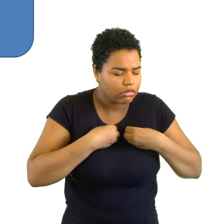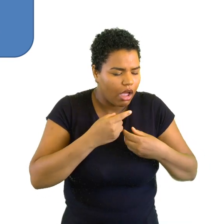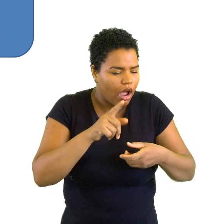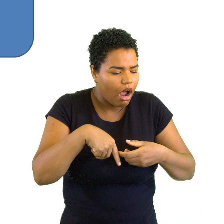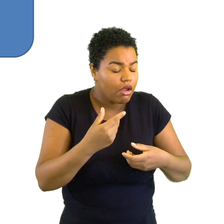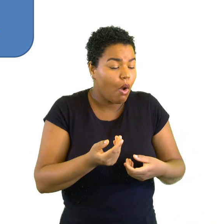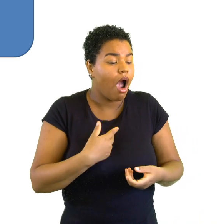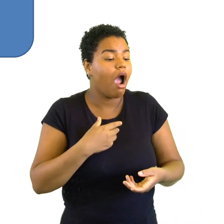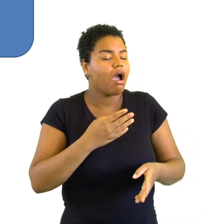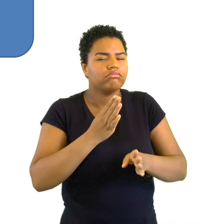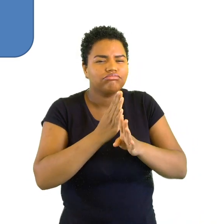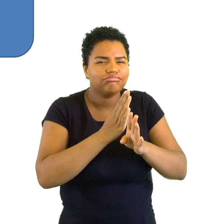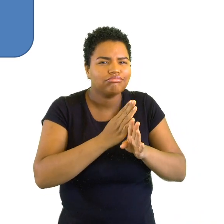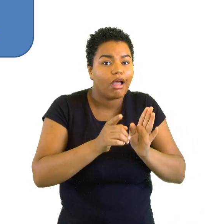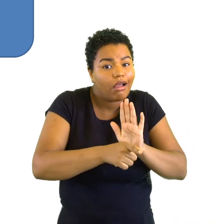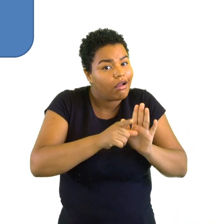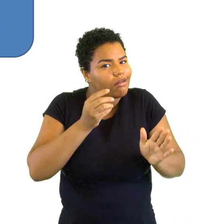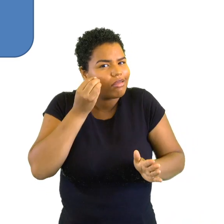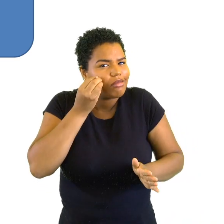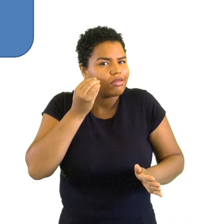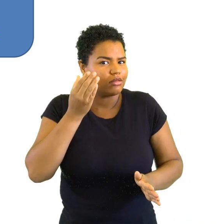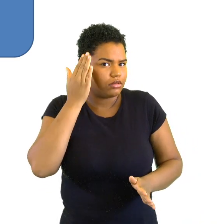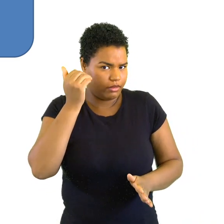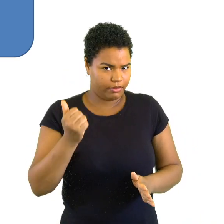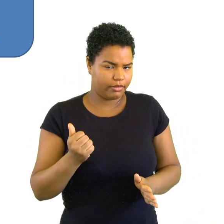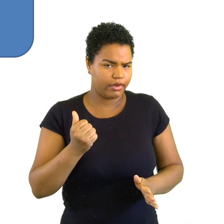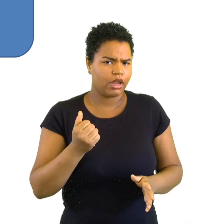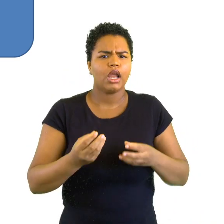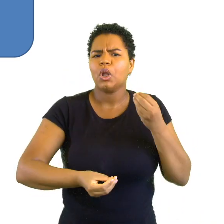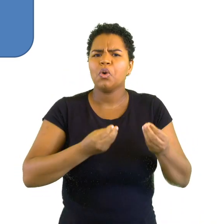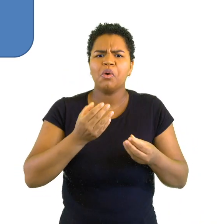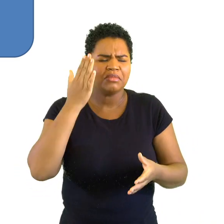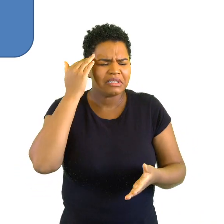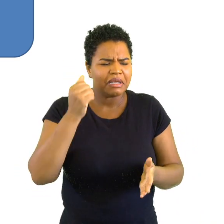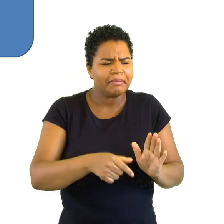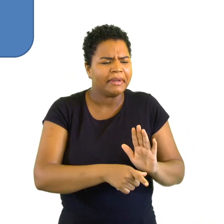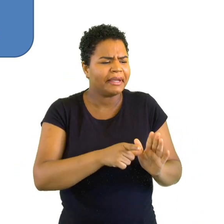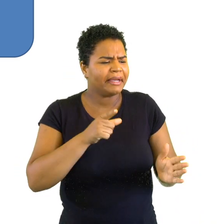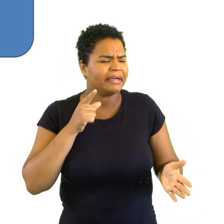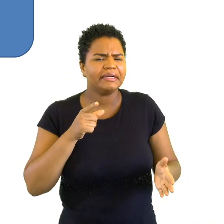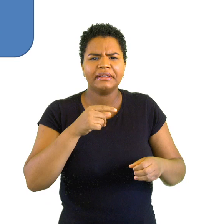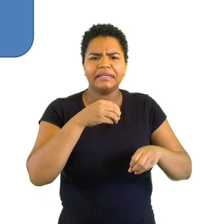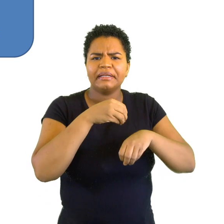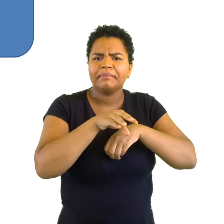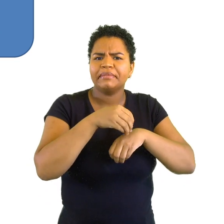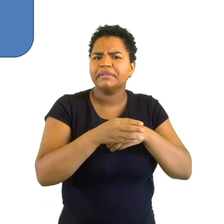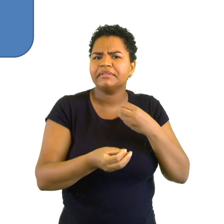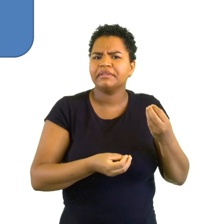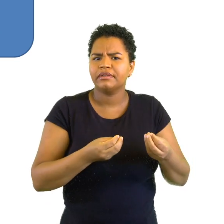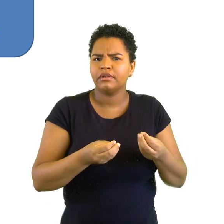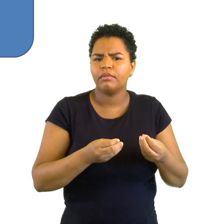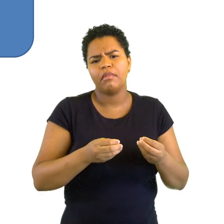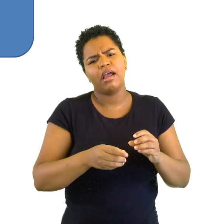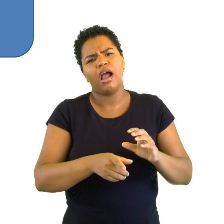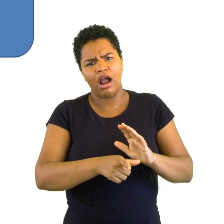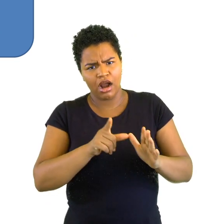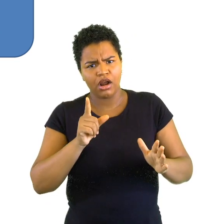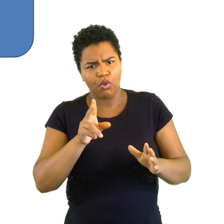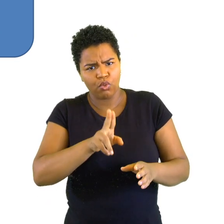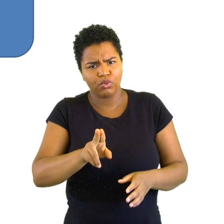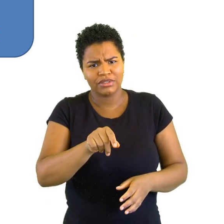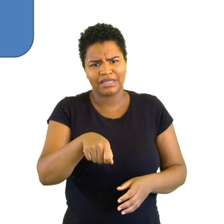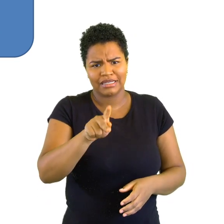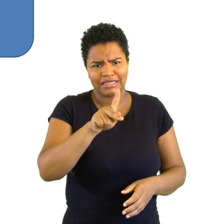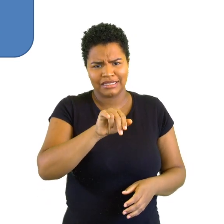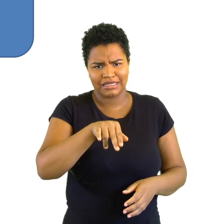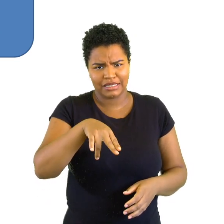espera aí, eu não vou identificar o conteúdo do texto pelas pistas na técnica de skimming? Também, só